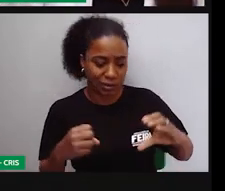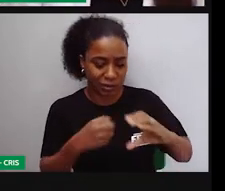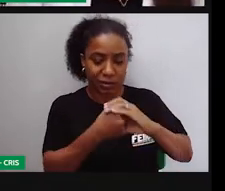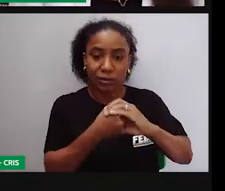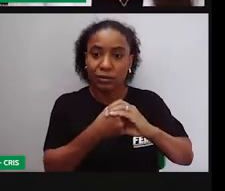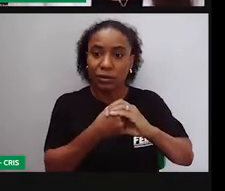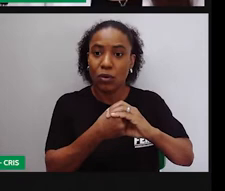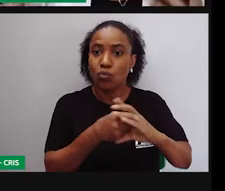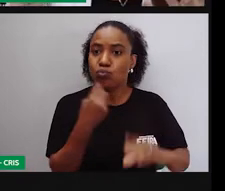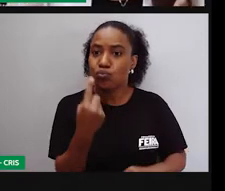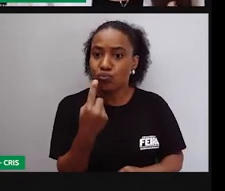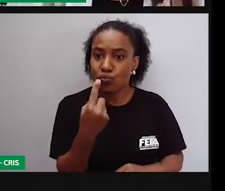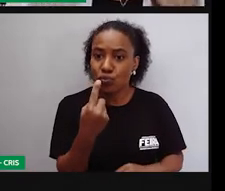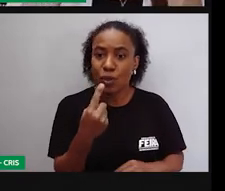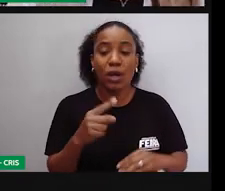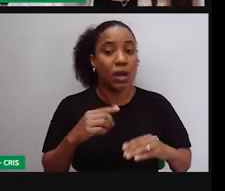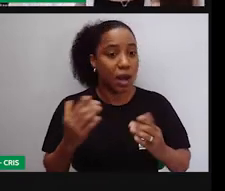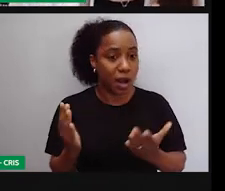seres